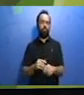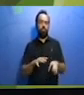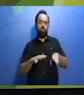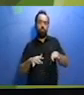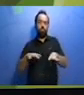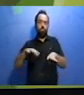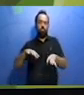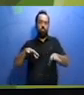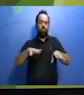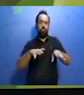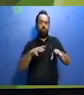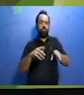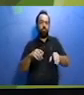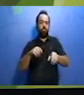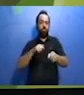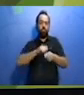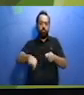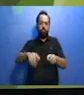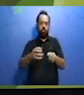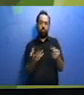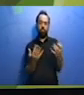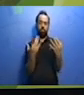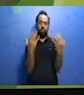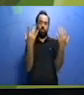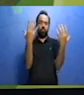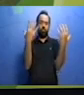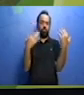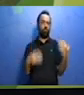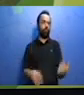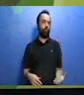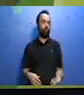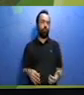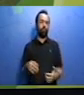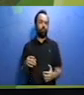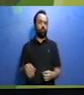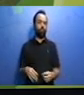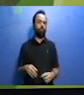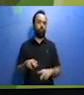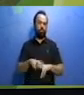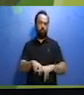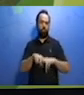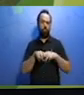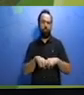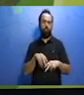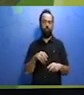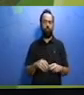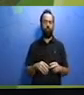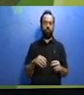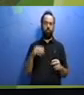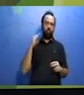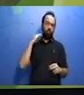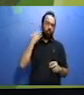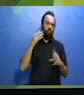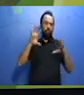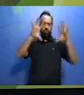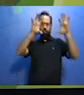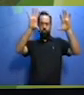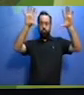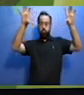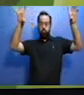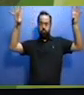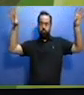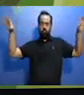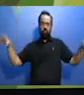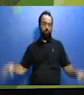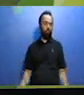vai flutuar e aí permite que ele seja queimado. Mas isso gera uma poluição ambiental, atmosférica também,